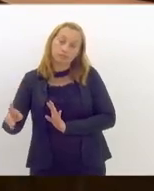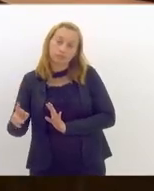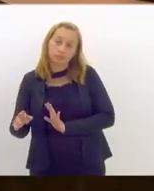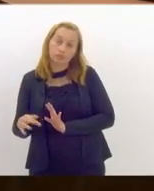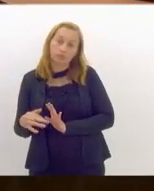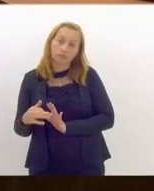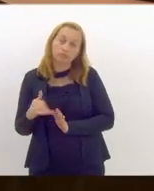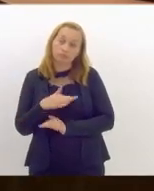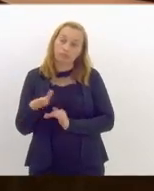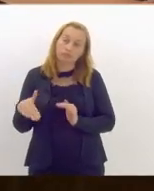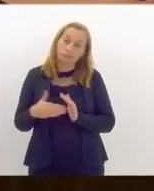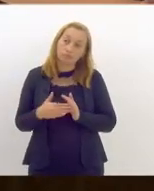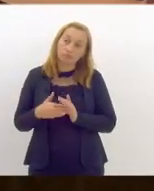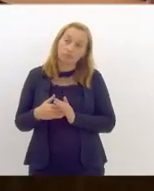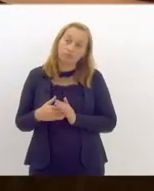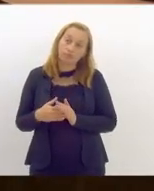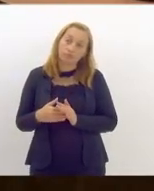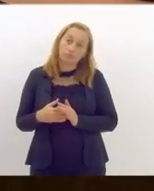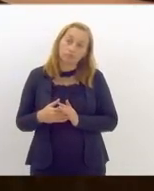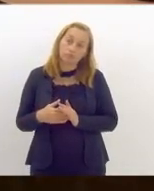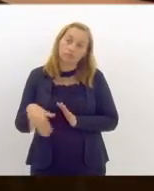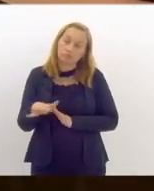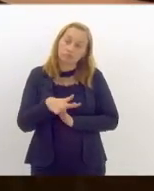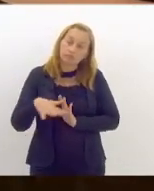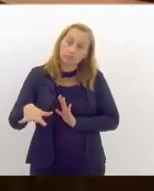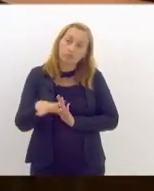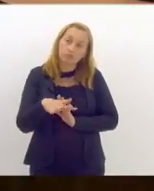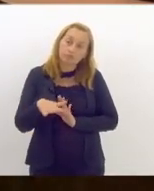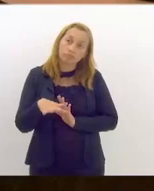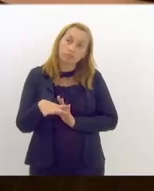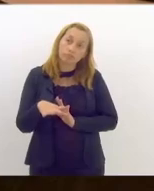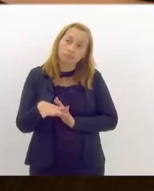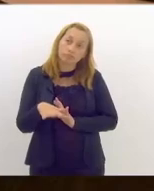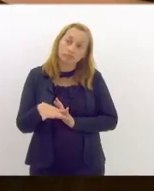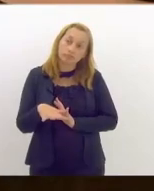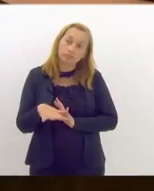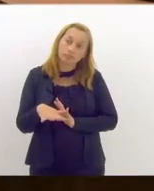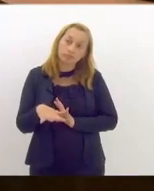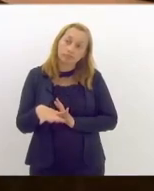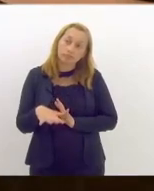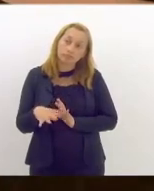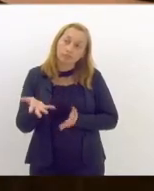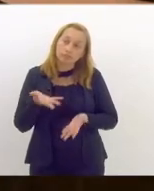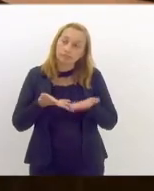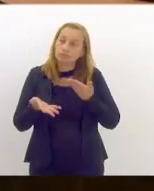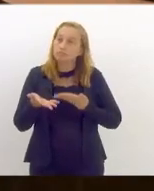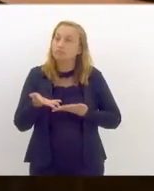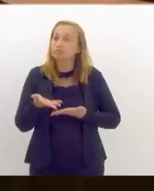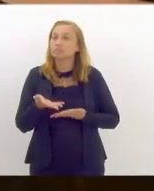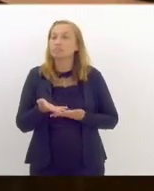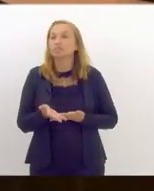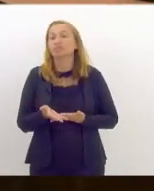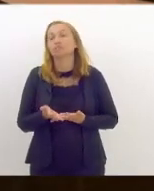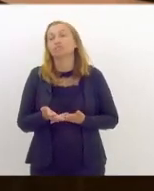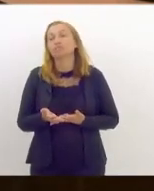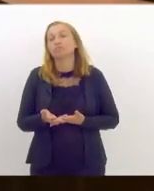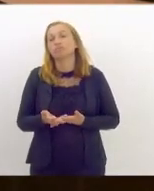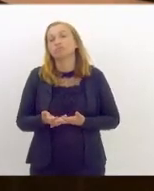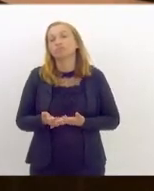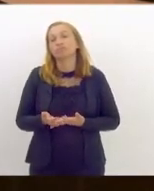para todos os postos para todas as áreas de partilha de